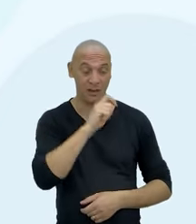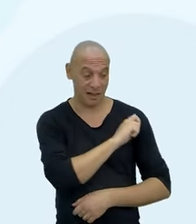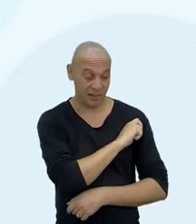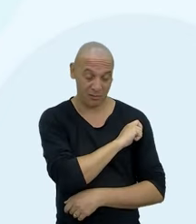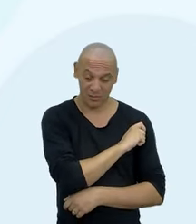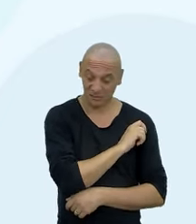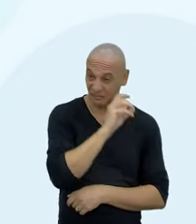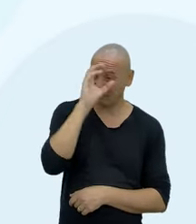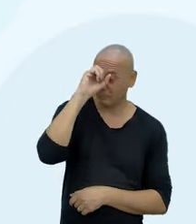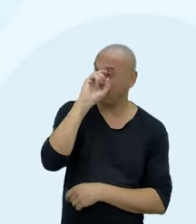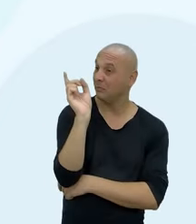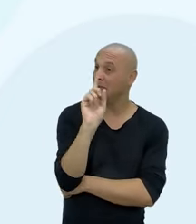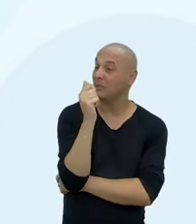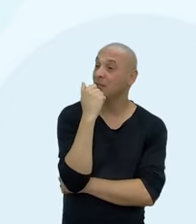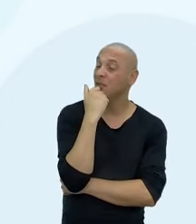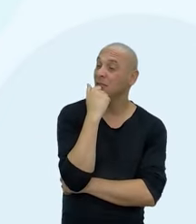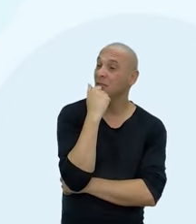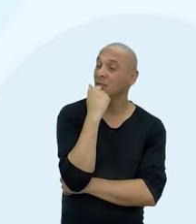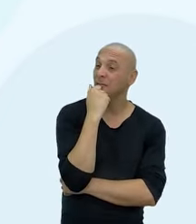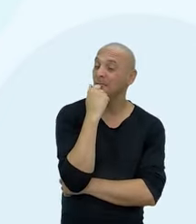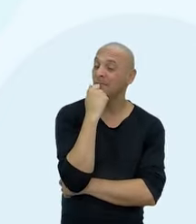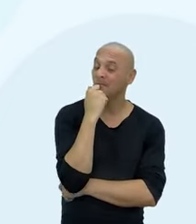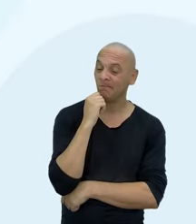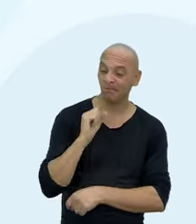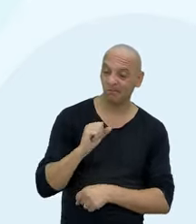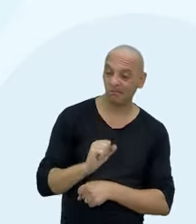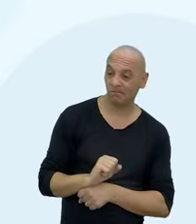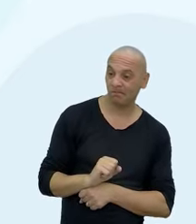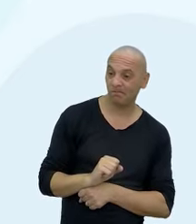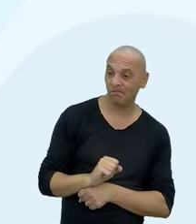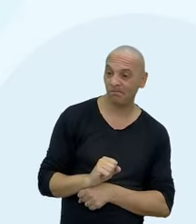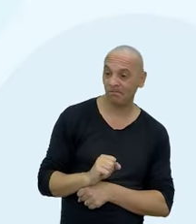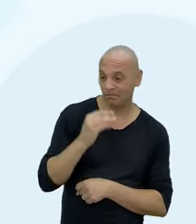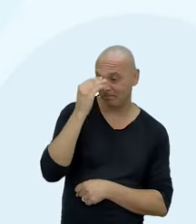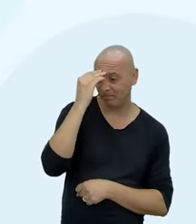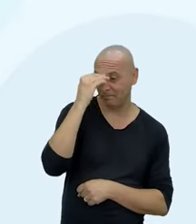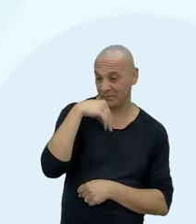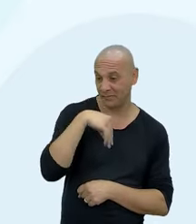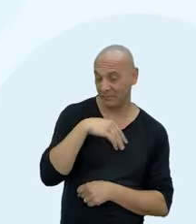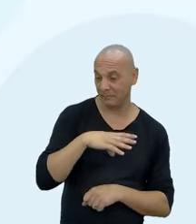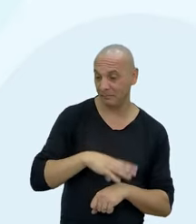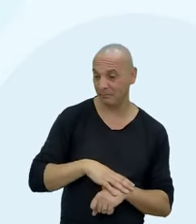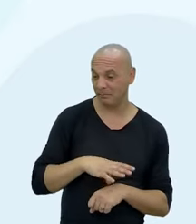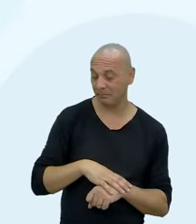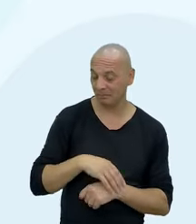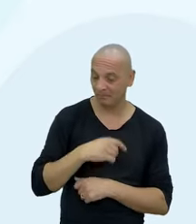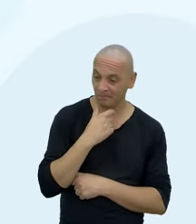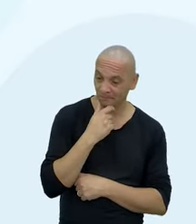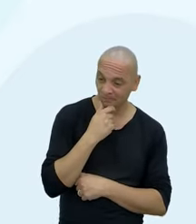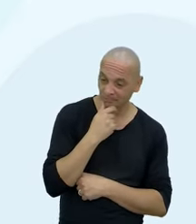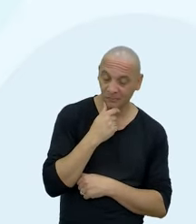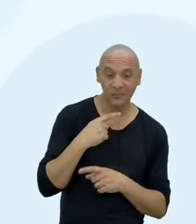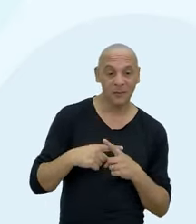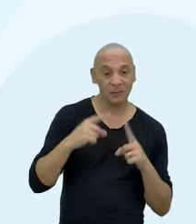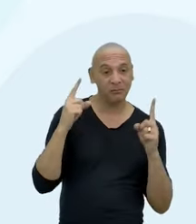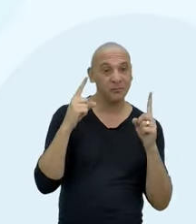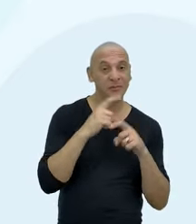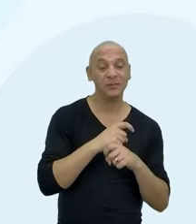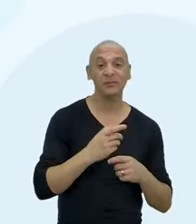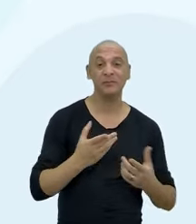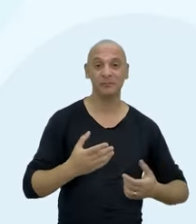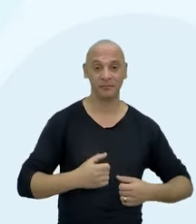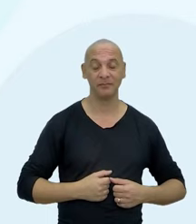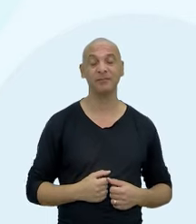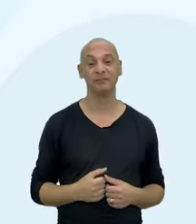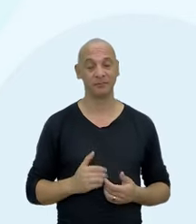aprende ele para lá na fase inicial da matemática né quando ele tem dificuldade principalmente a operações de